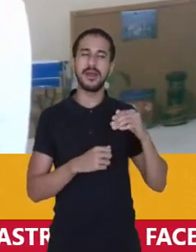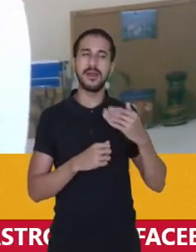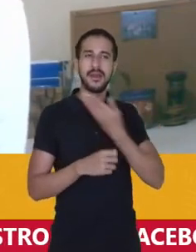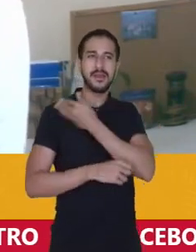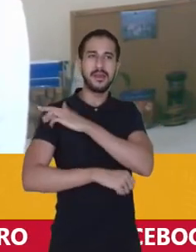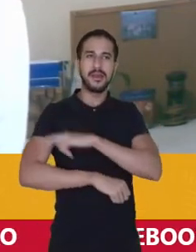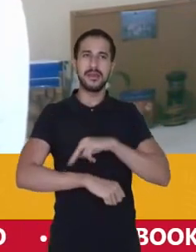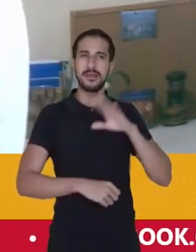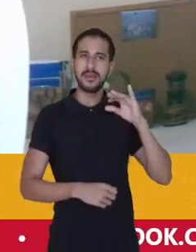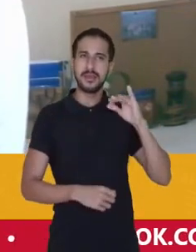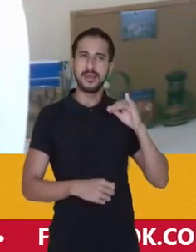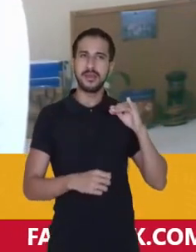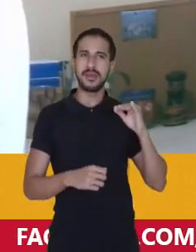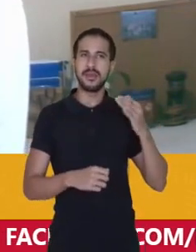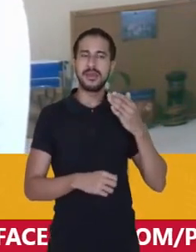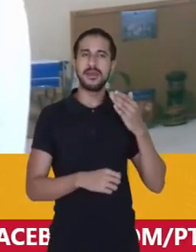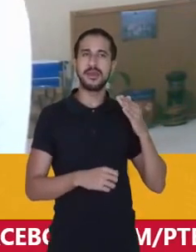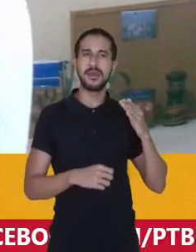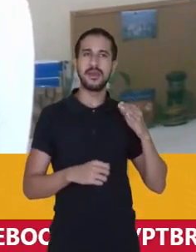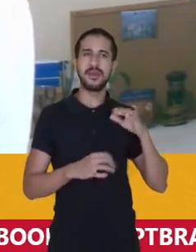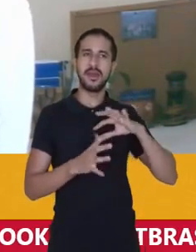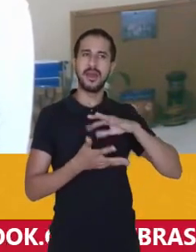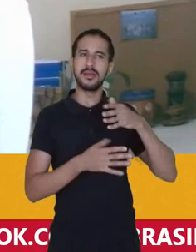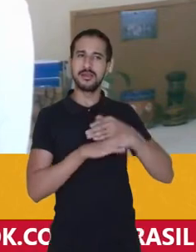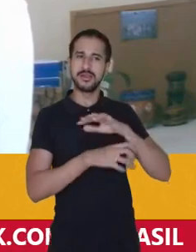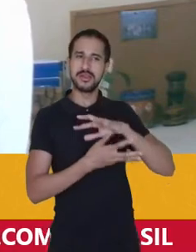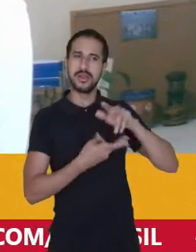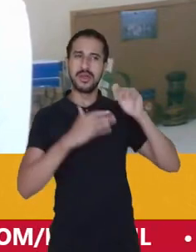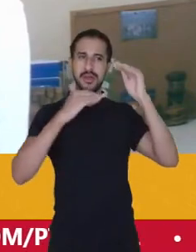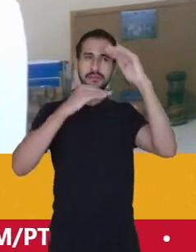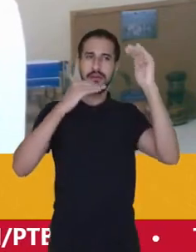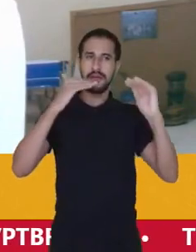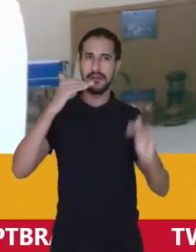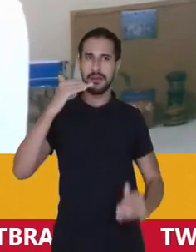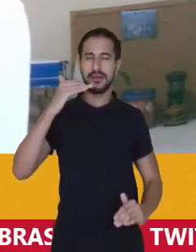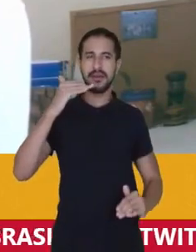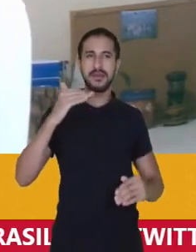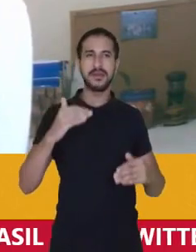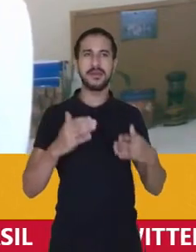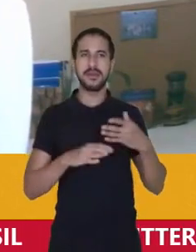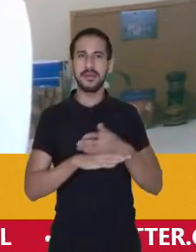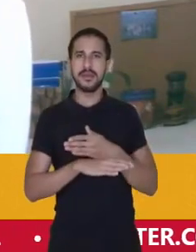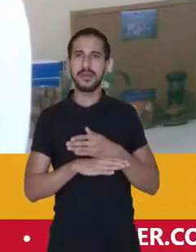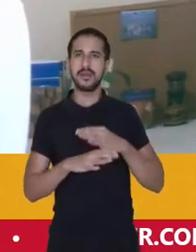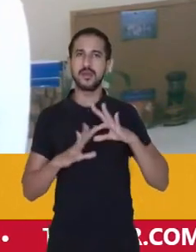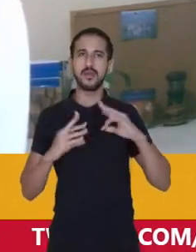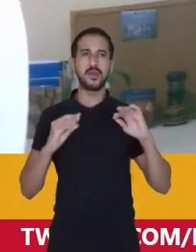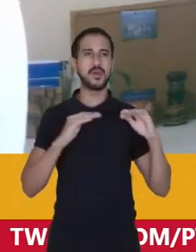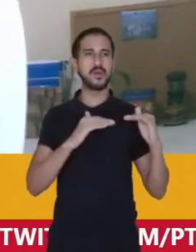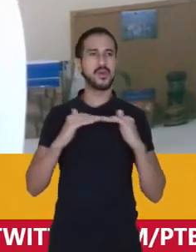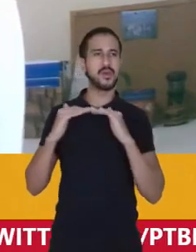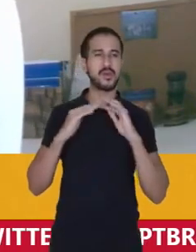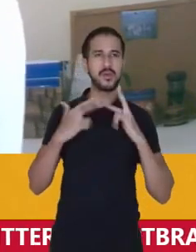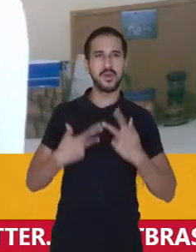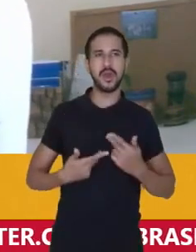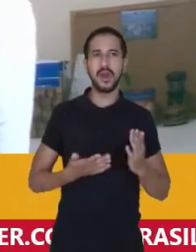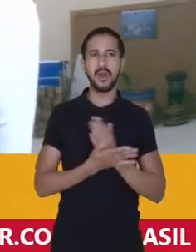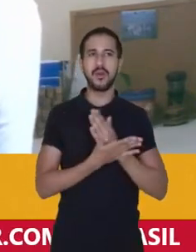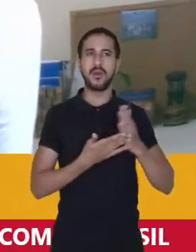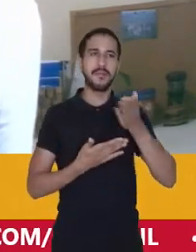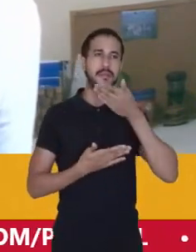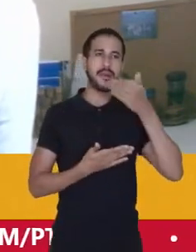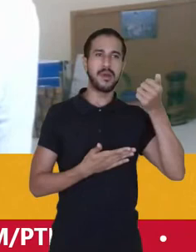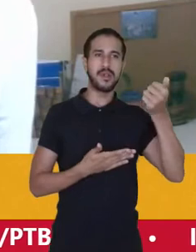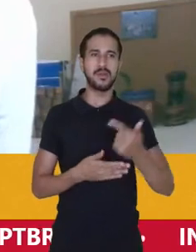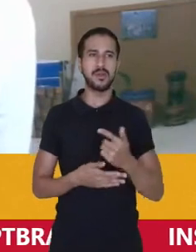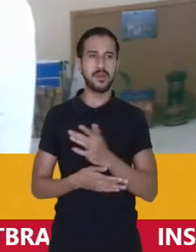universalismo é um universalismo hierarquizante. E esse vício de origem, de universalismo, diz que somos todos humanos, entretanto alguns são mais evoluídos do que